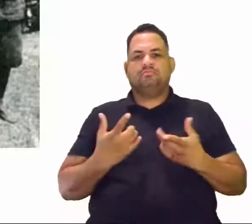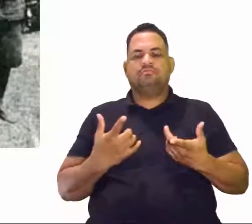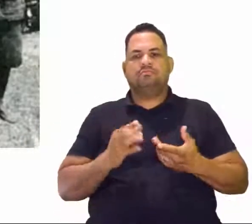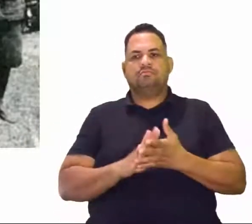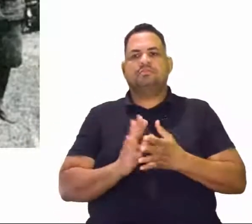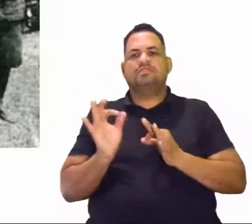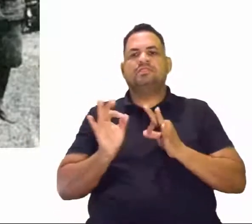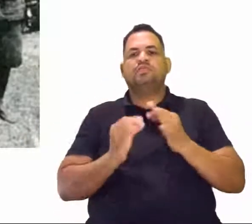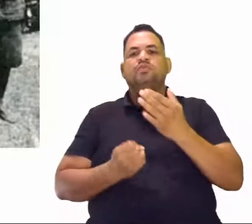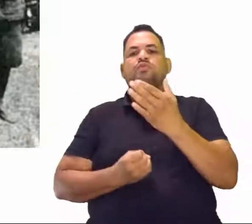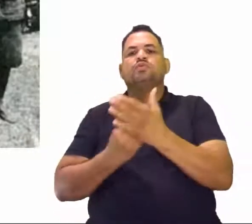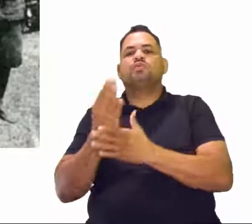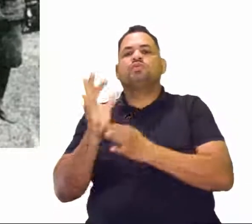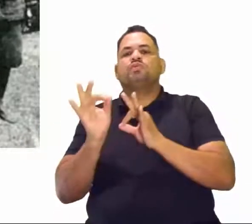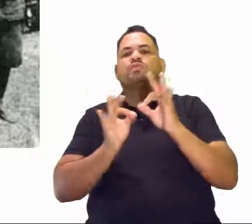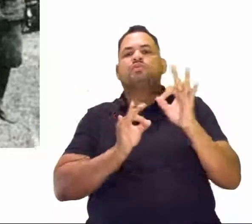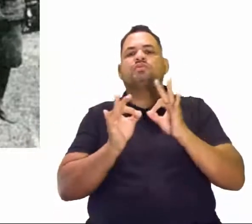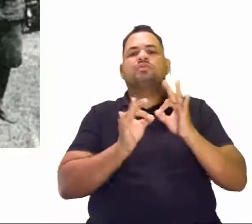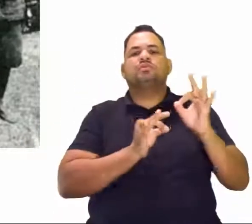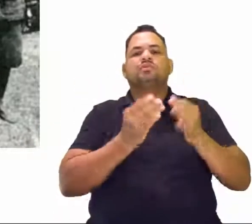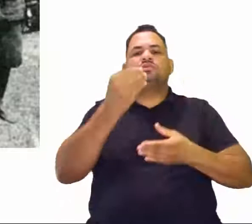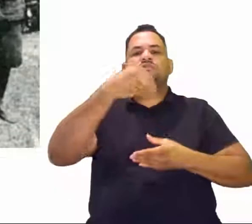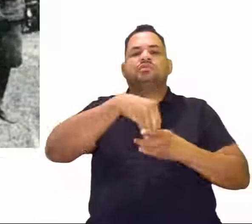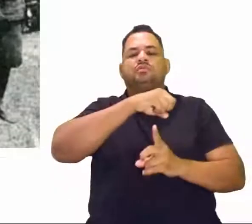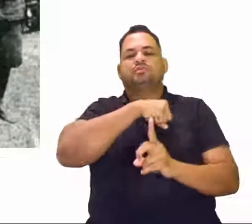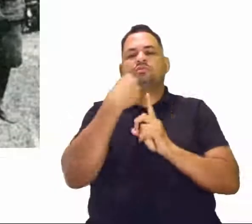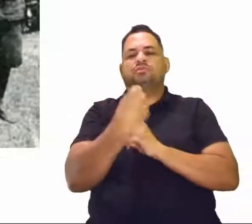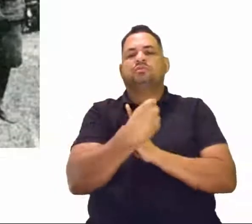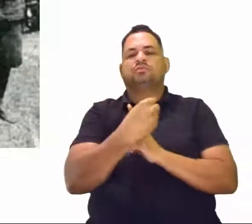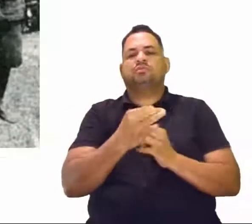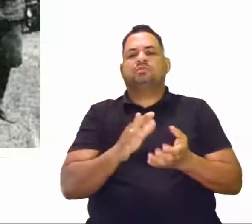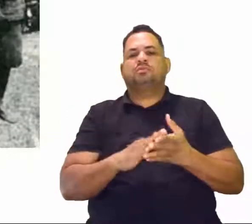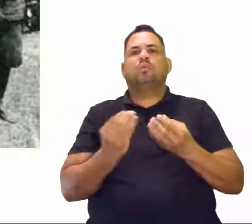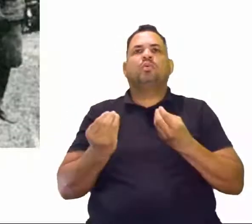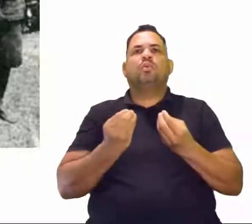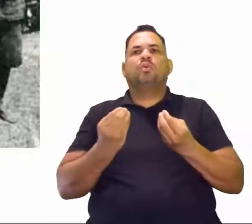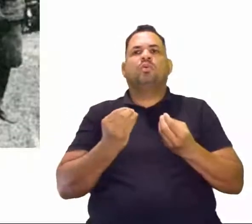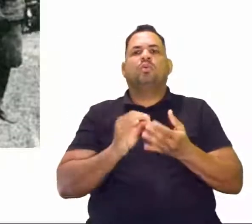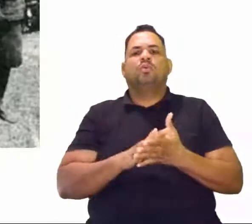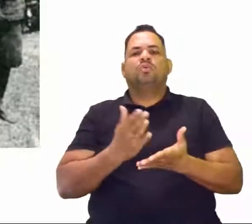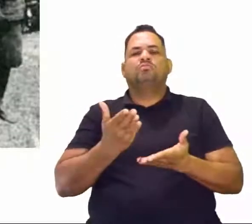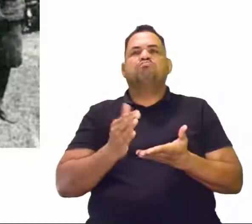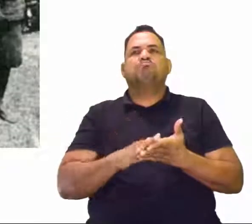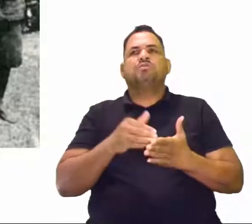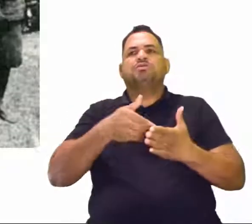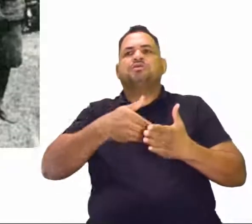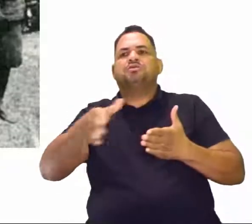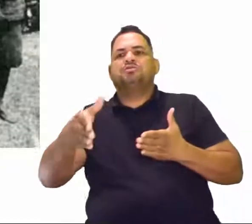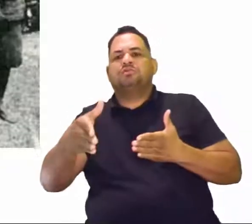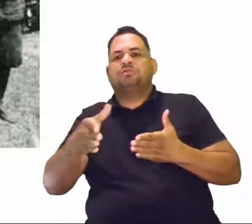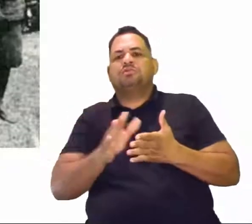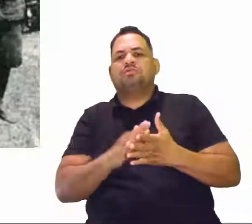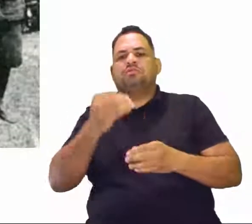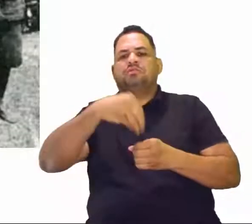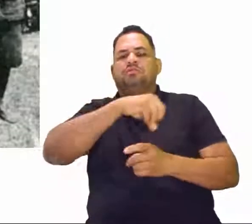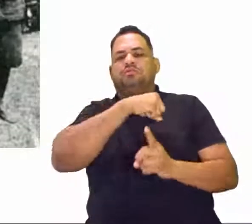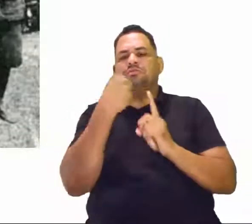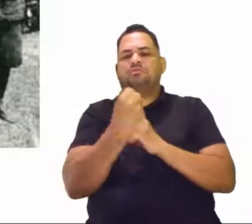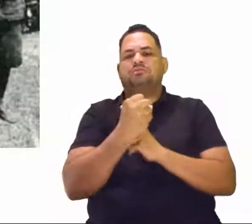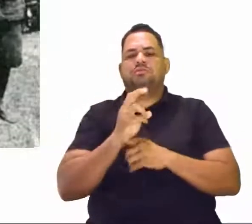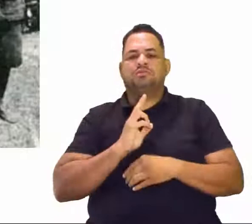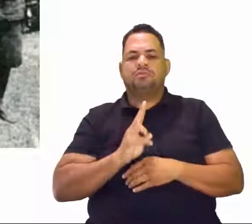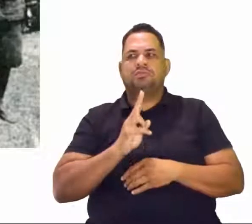elas são criadas elas Essas são construídas socialmente como que alguém tá à margem da sociedade Esse é um processo